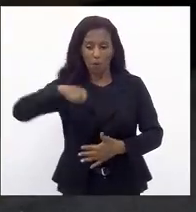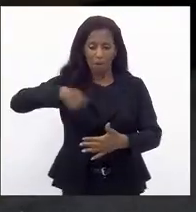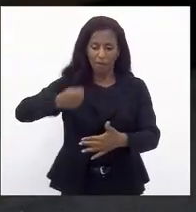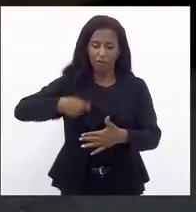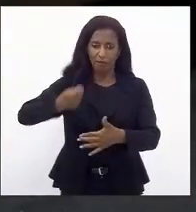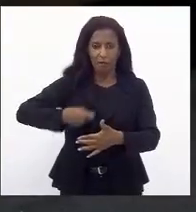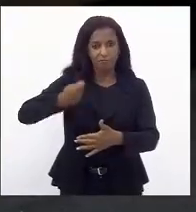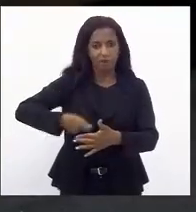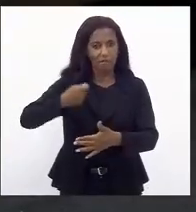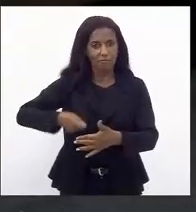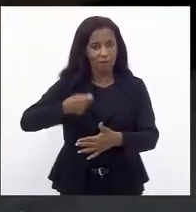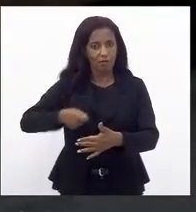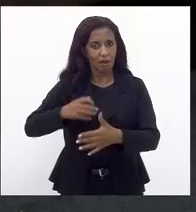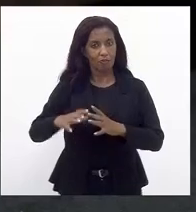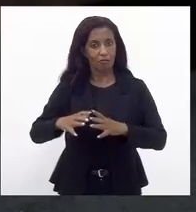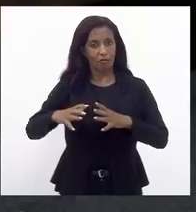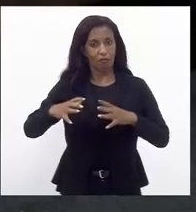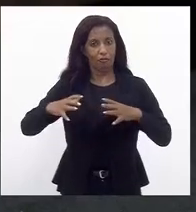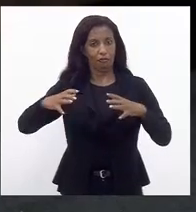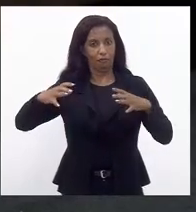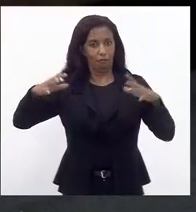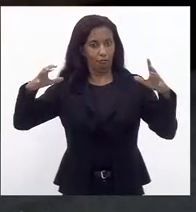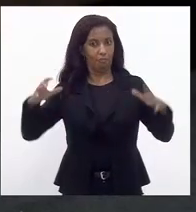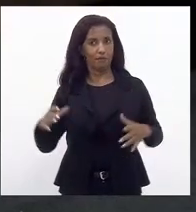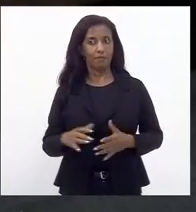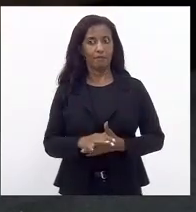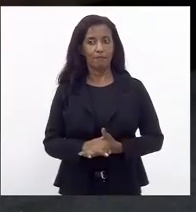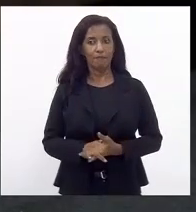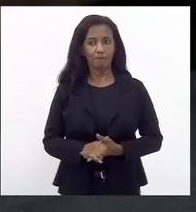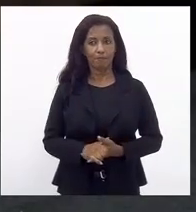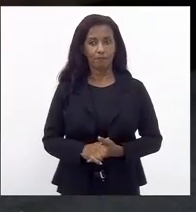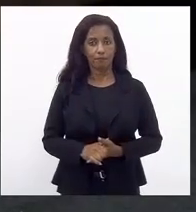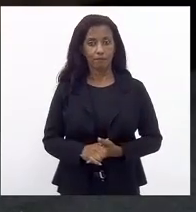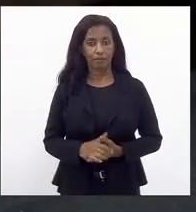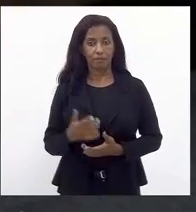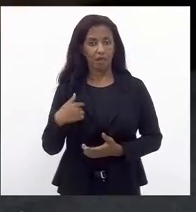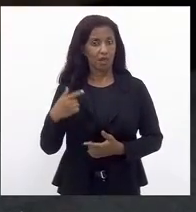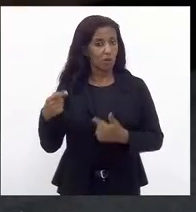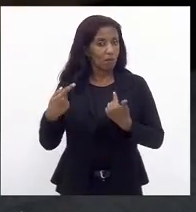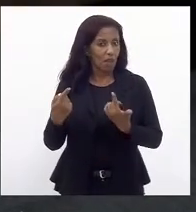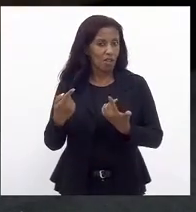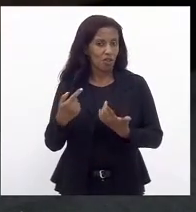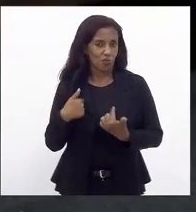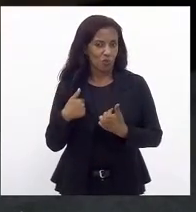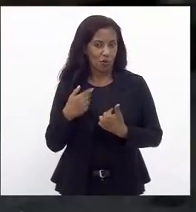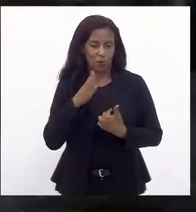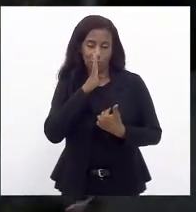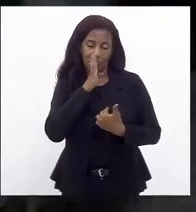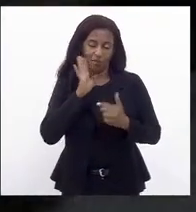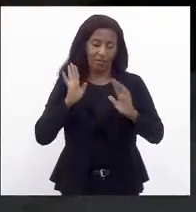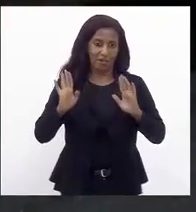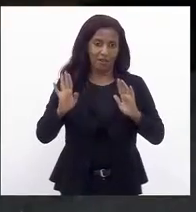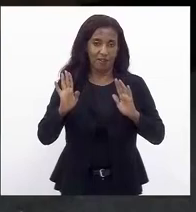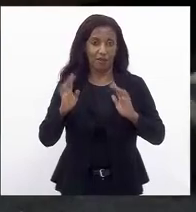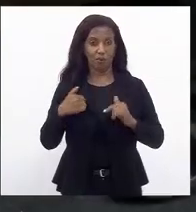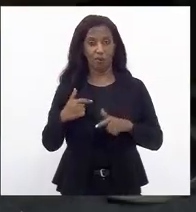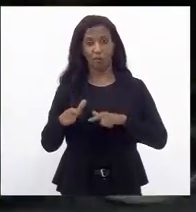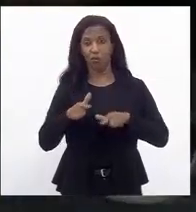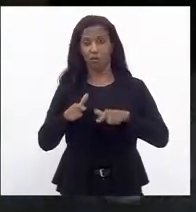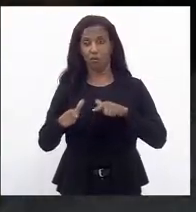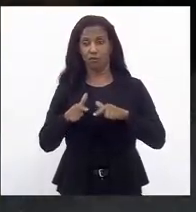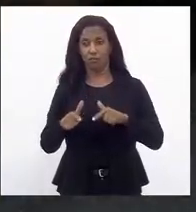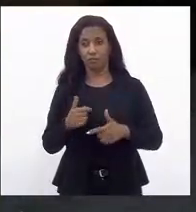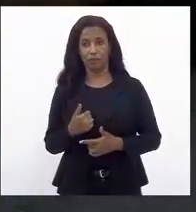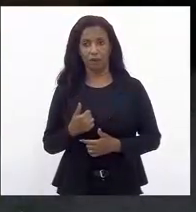mais quanto mais bate mas eu cresço mais eu cresço Presidente e não mexe com quem tá quieto é porque eu tô aqui a